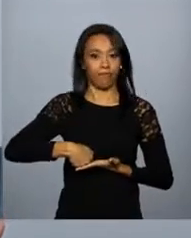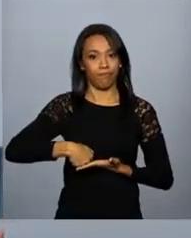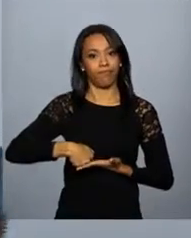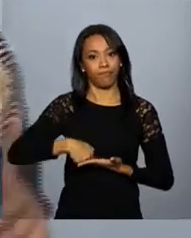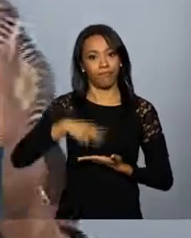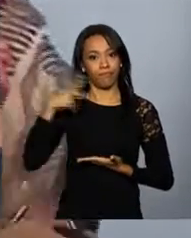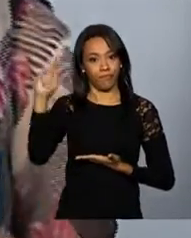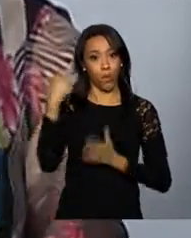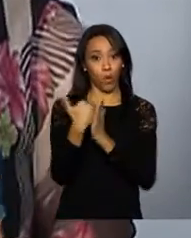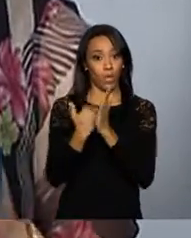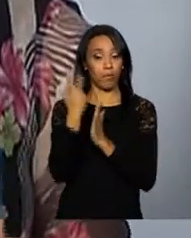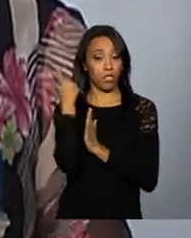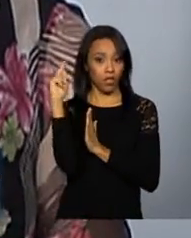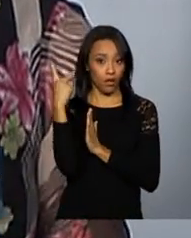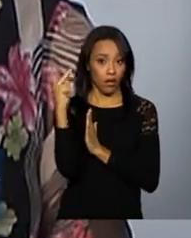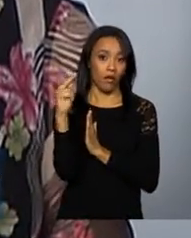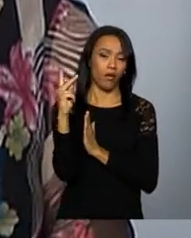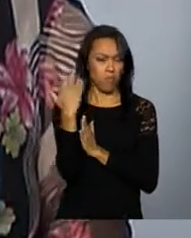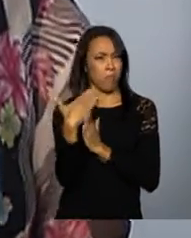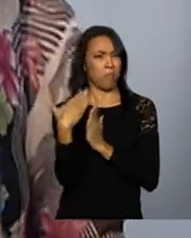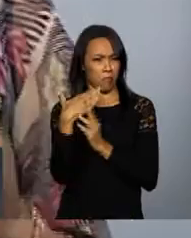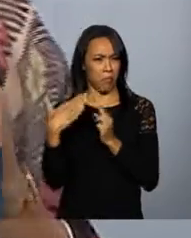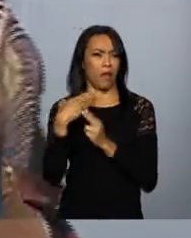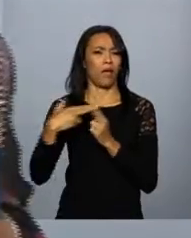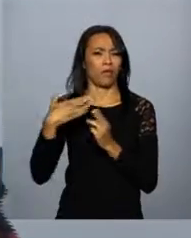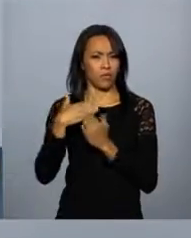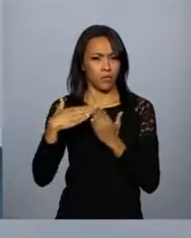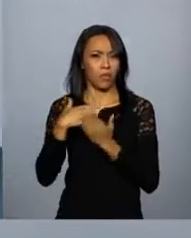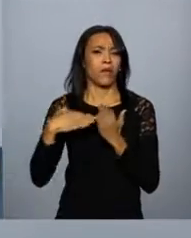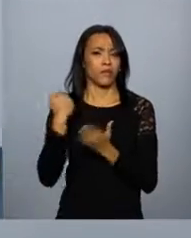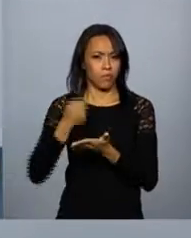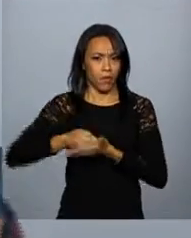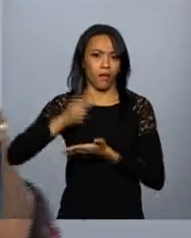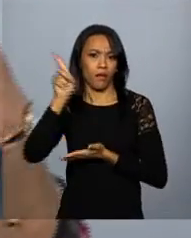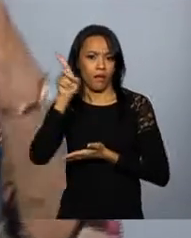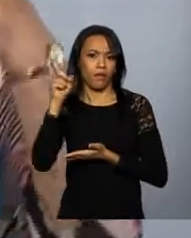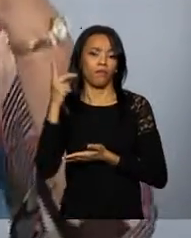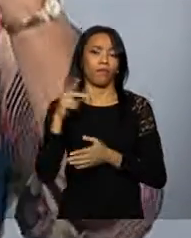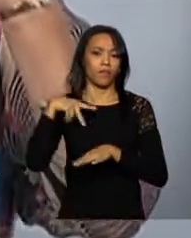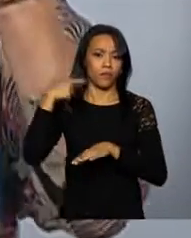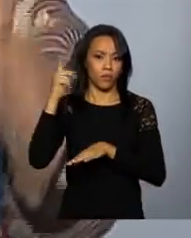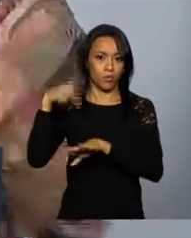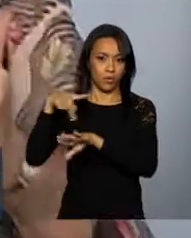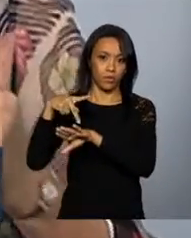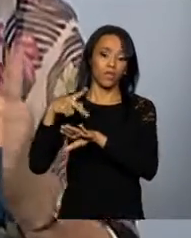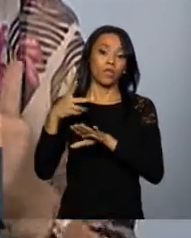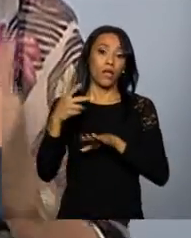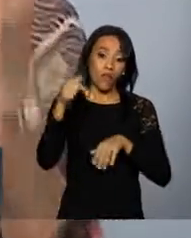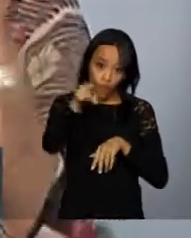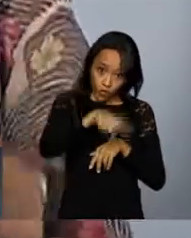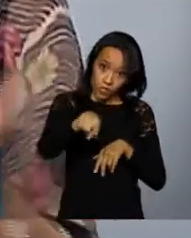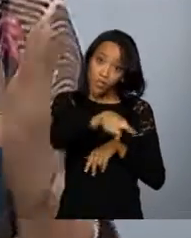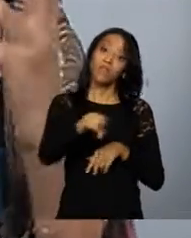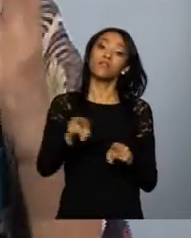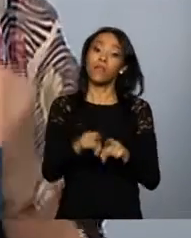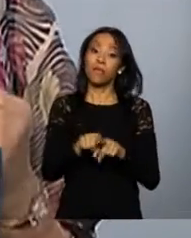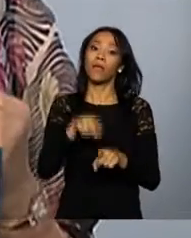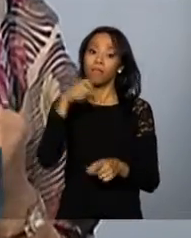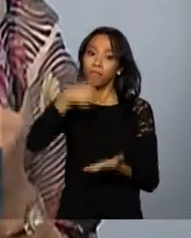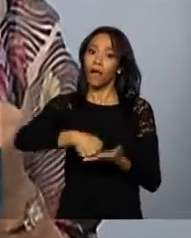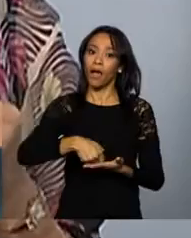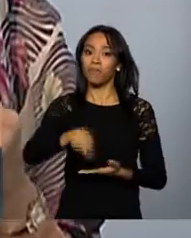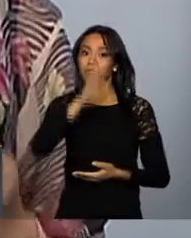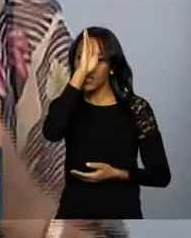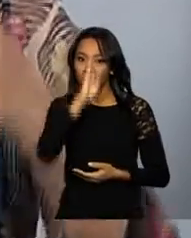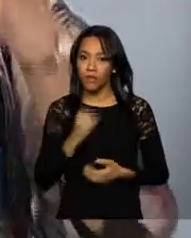ou numa grande parte é pago. Nós, vocês também pagam, vocês não estão ganhando